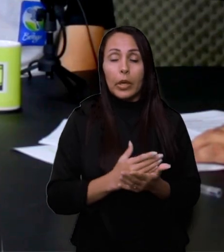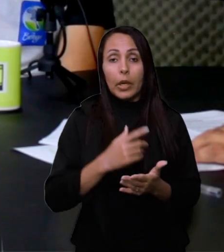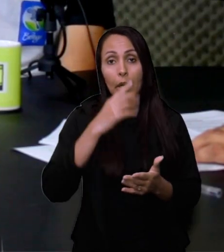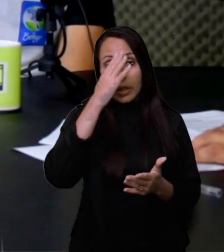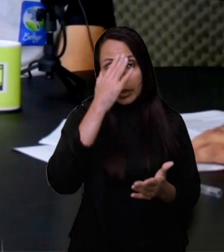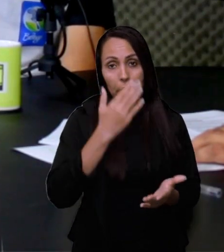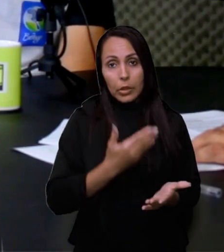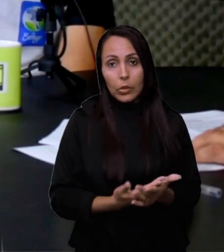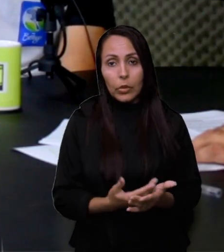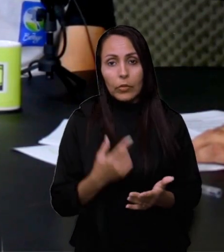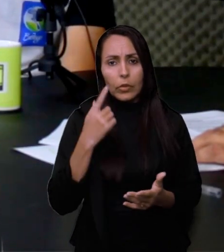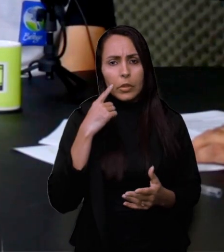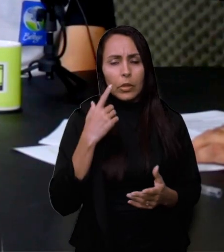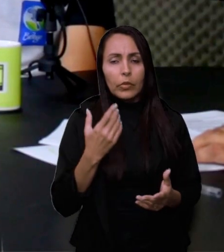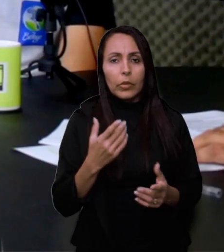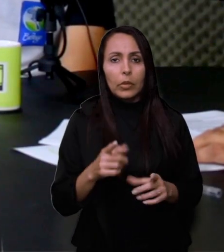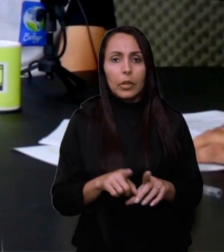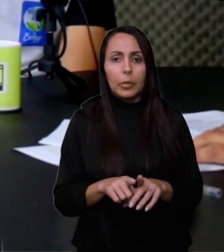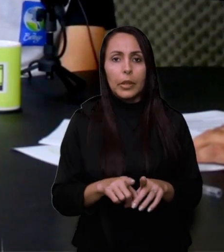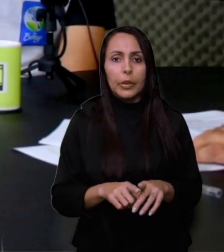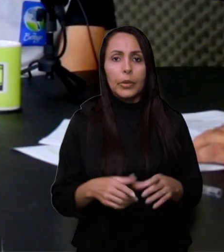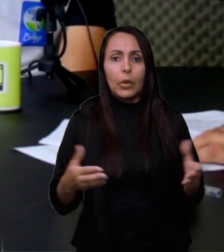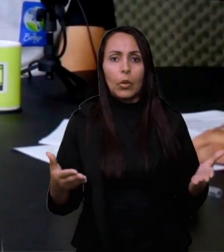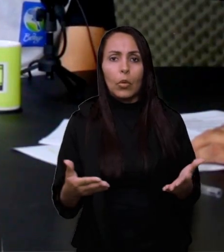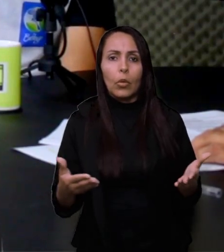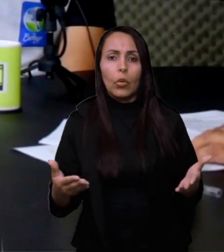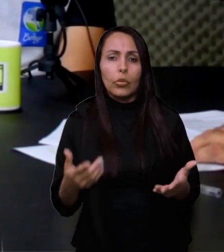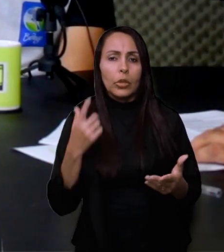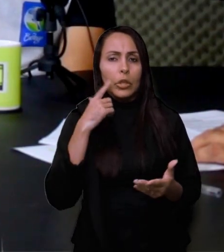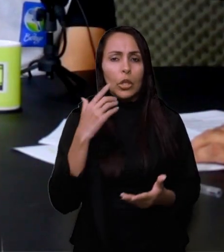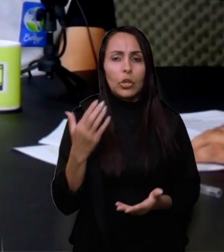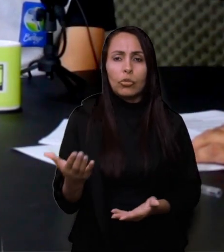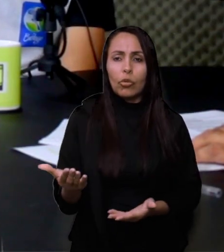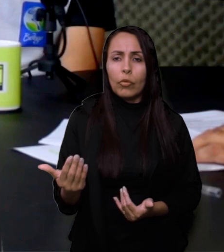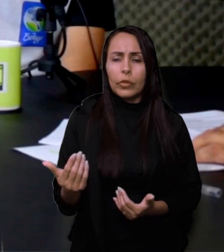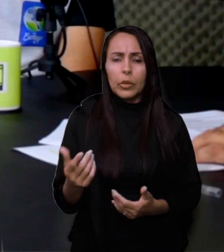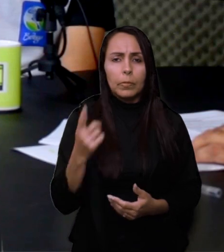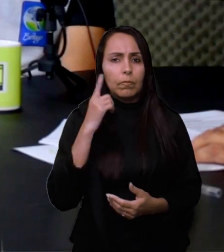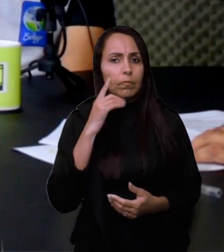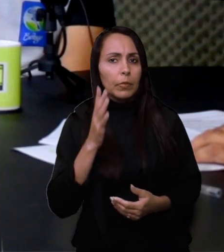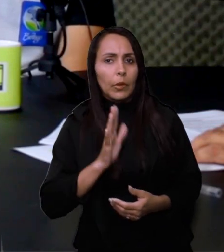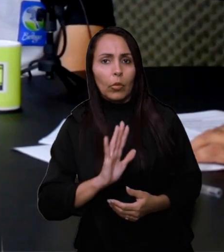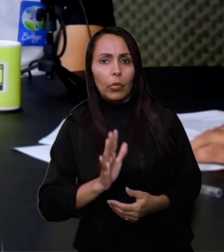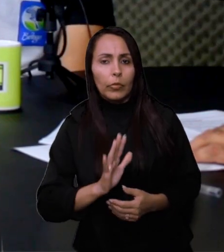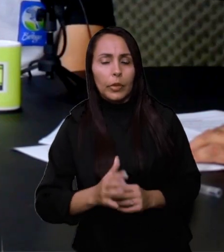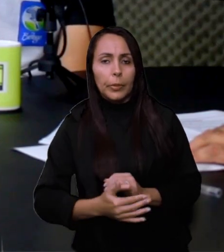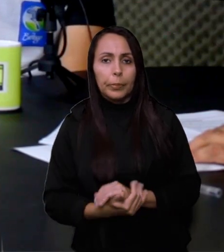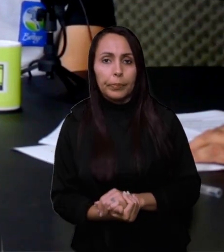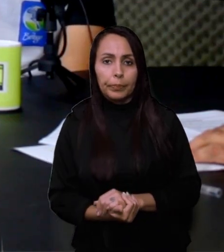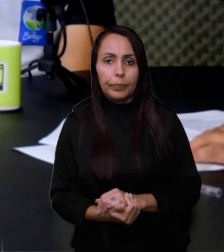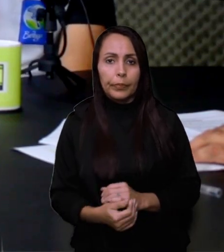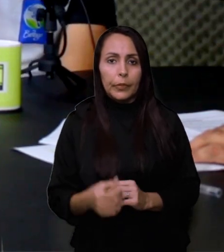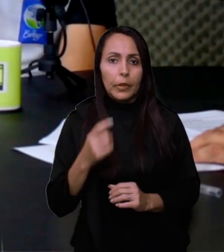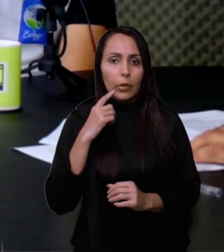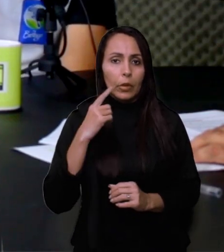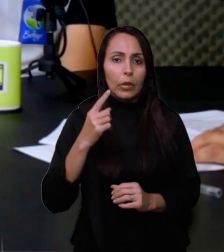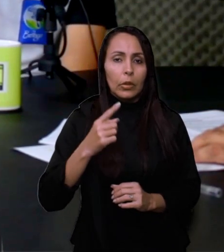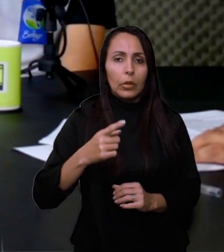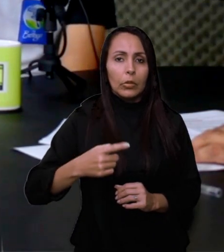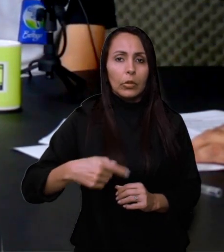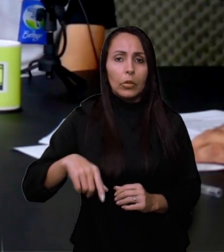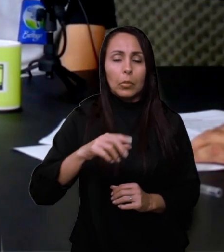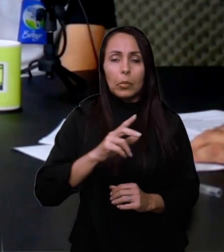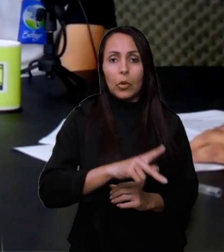e você também confiou. E hoje tem muitos jovens que não confiam em si. Então, muitas vezes é o nosso papel, não só